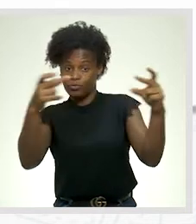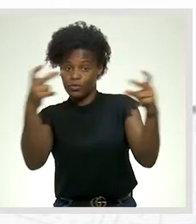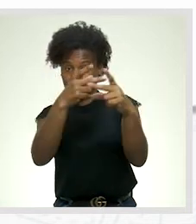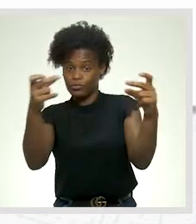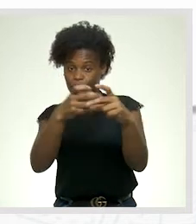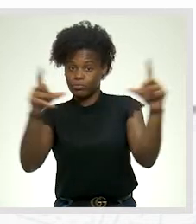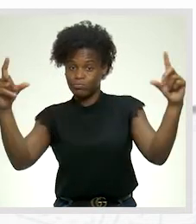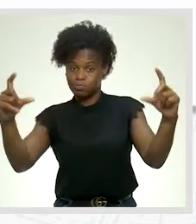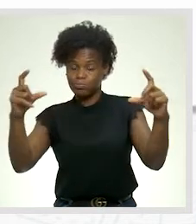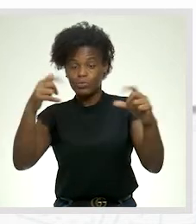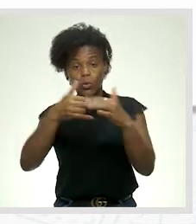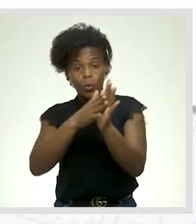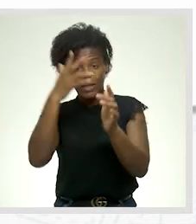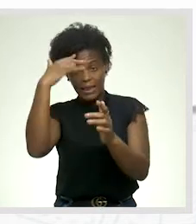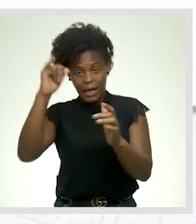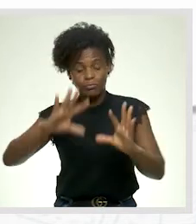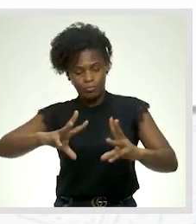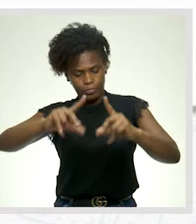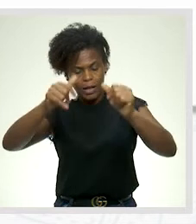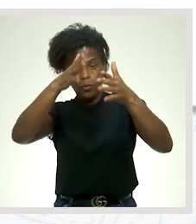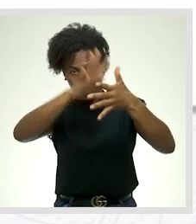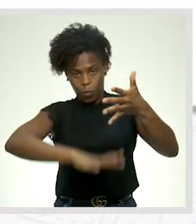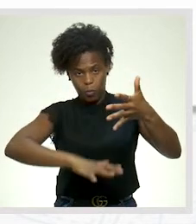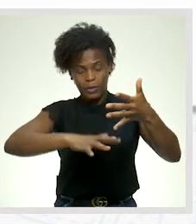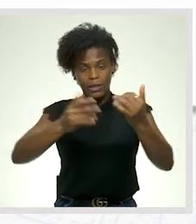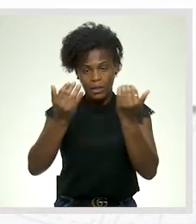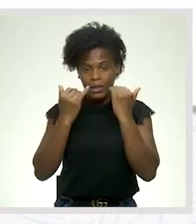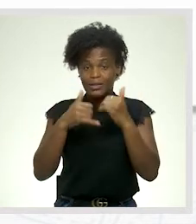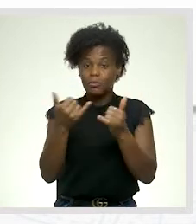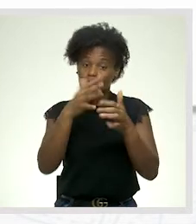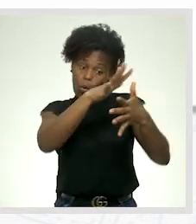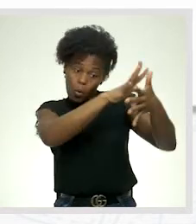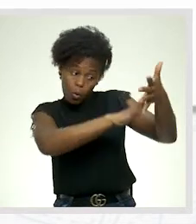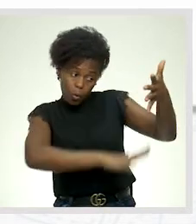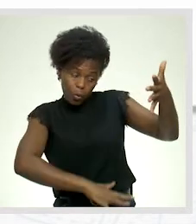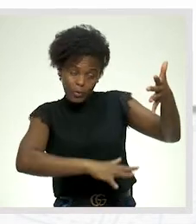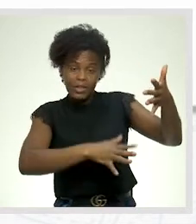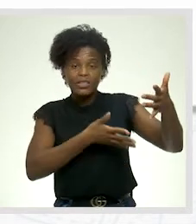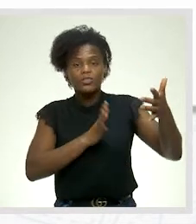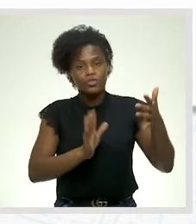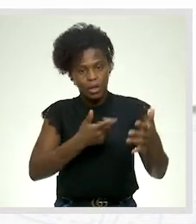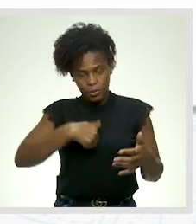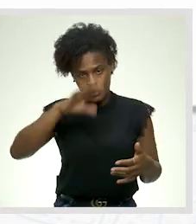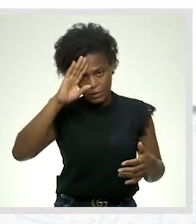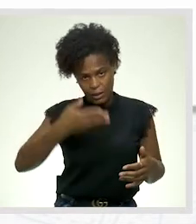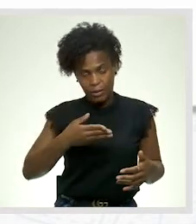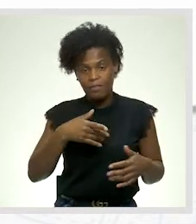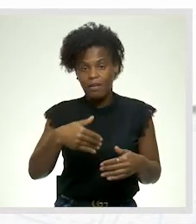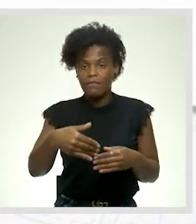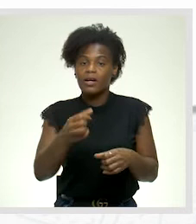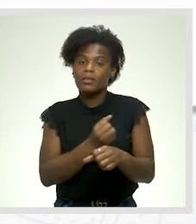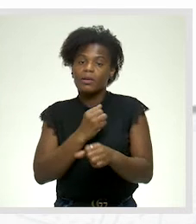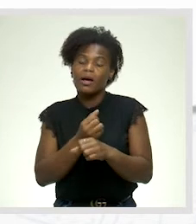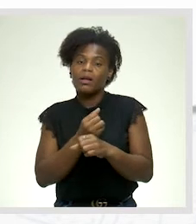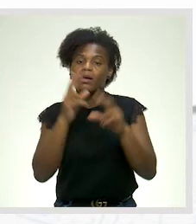todas as ideias essenciais do corpo da notícia, e temos, portanto, o corpo da notícia em si, que já sabemos, vai trabalhar as